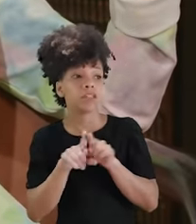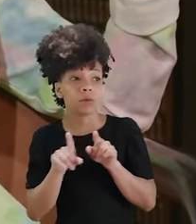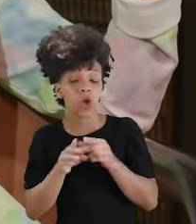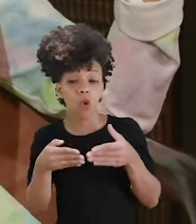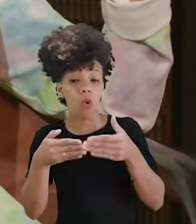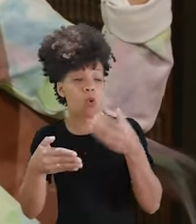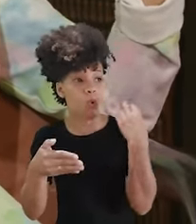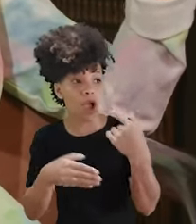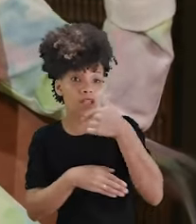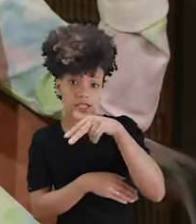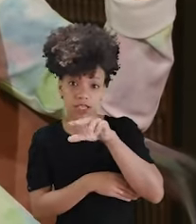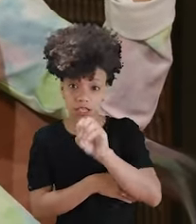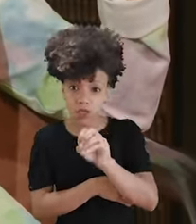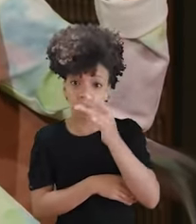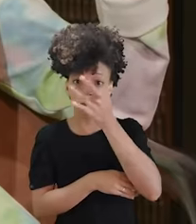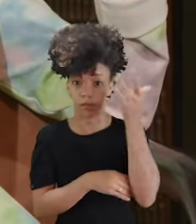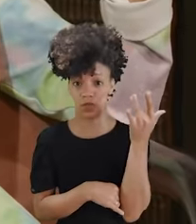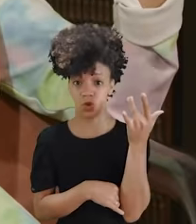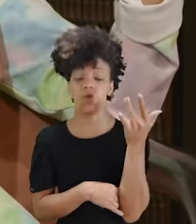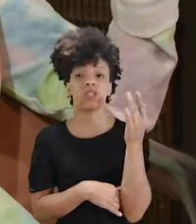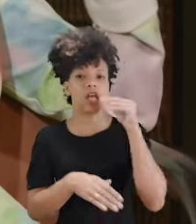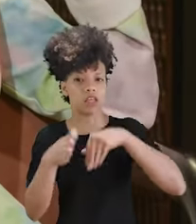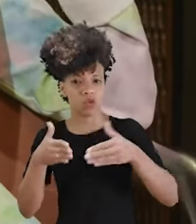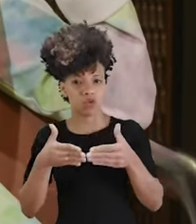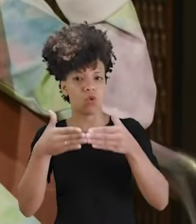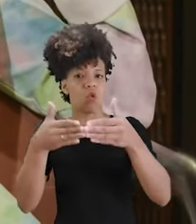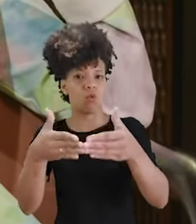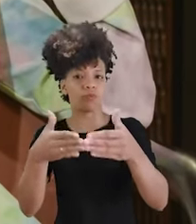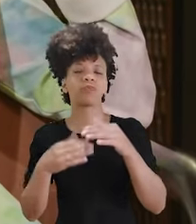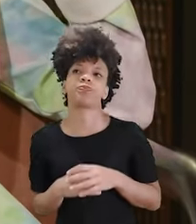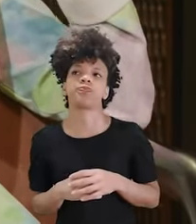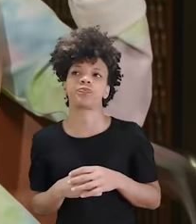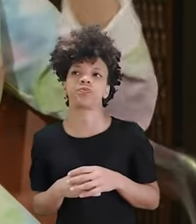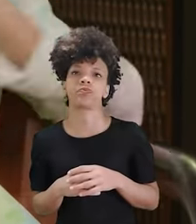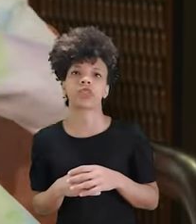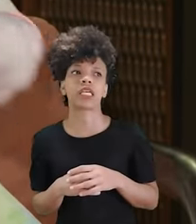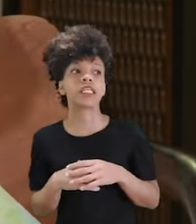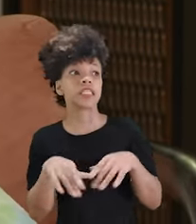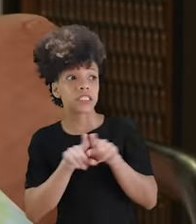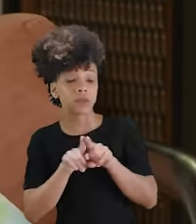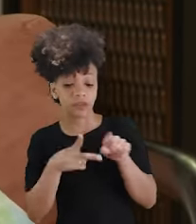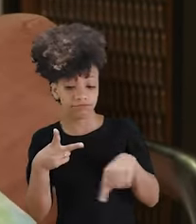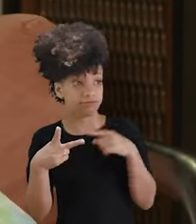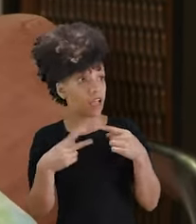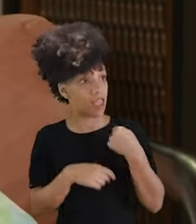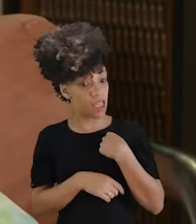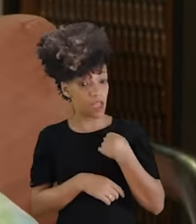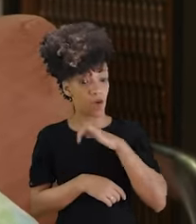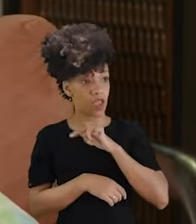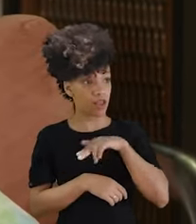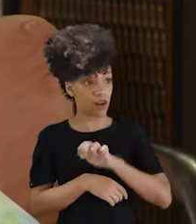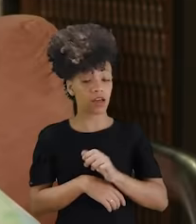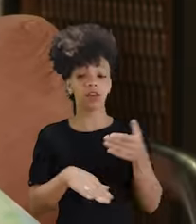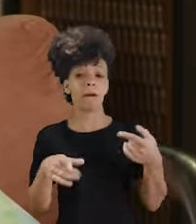era também um cruzeiro para 750 passageiros e ao mesmo tempo eu